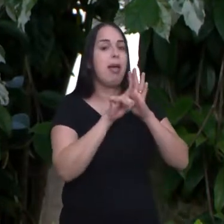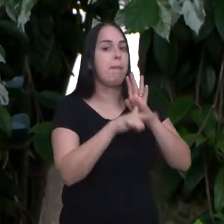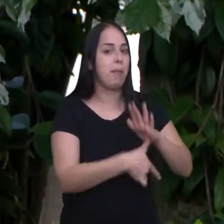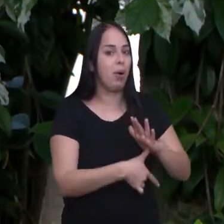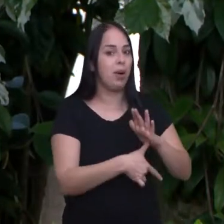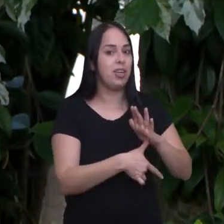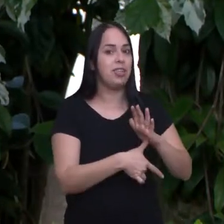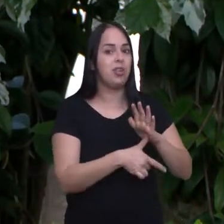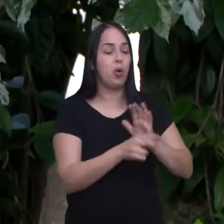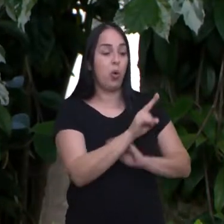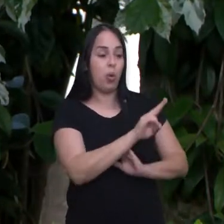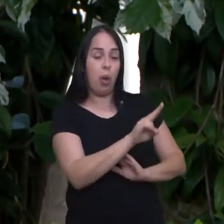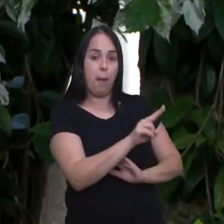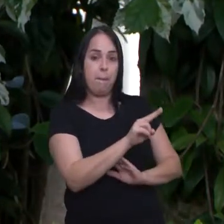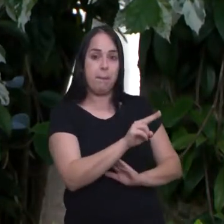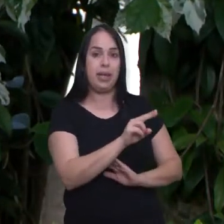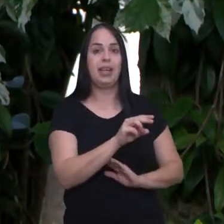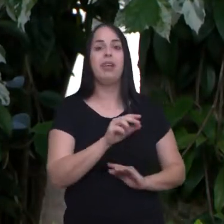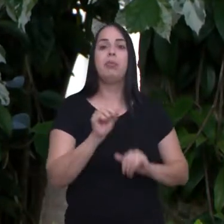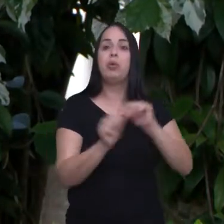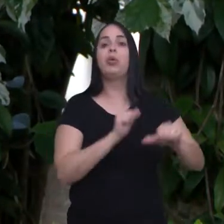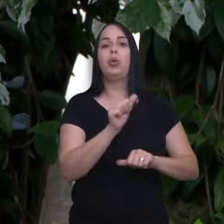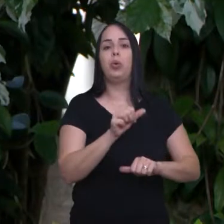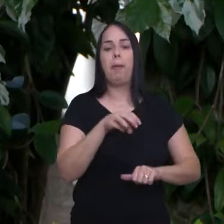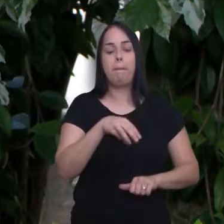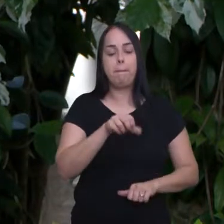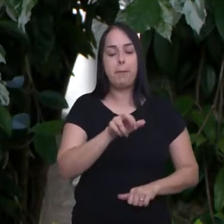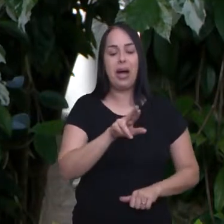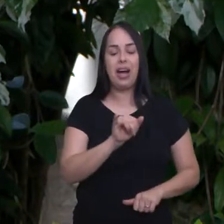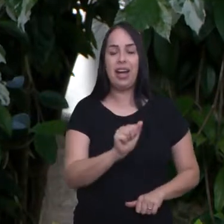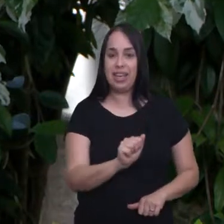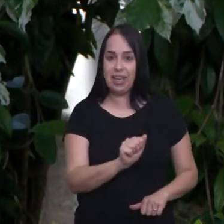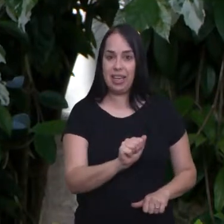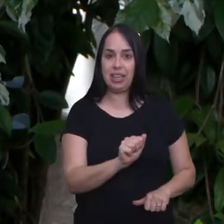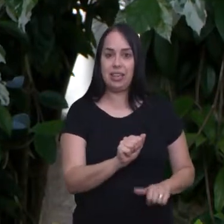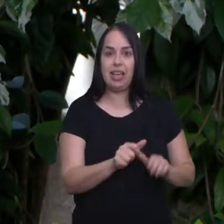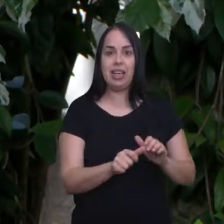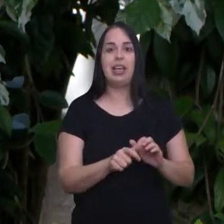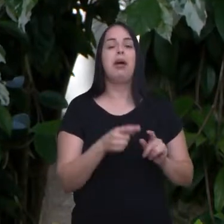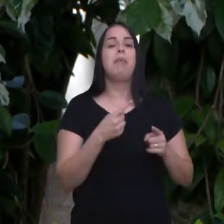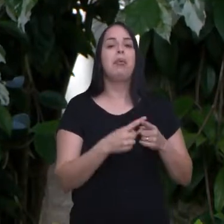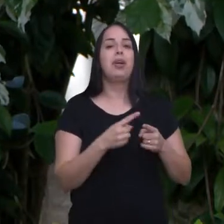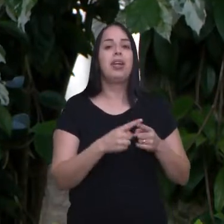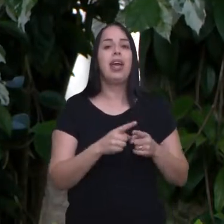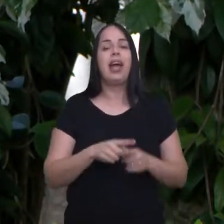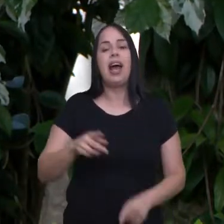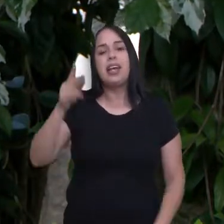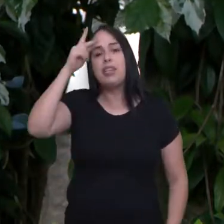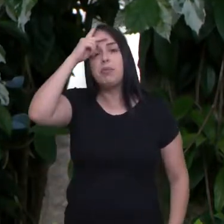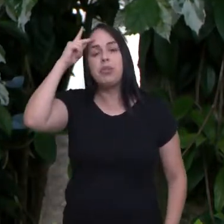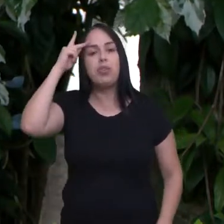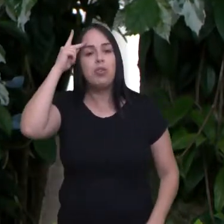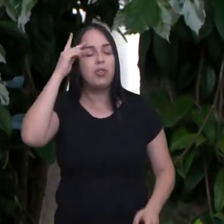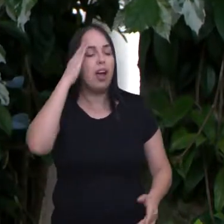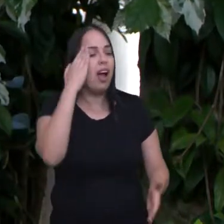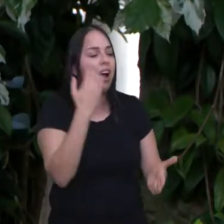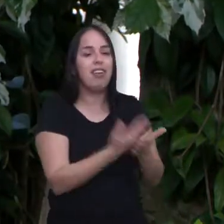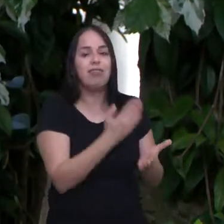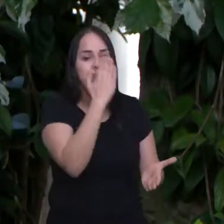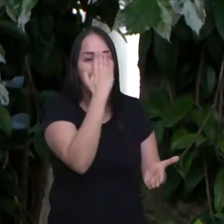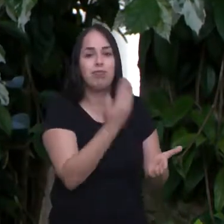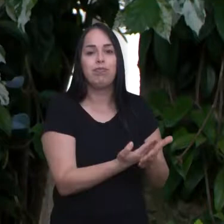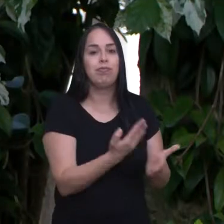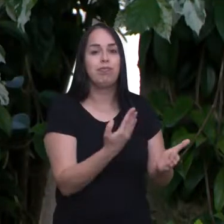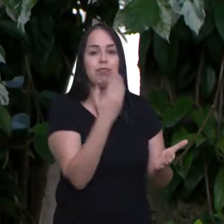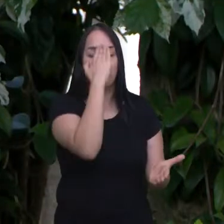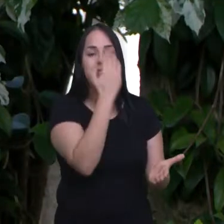Maria Peregrina depois, em razão da manifestação popular daqueles que